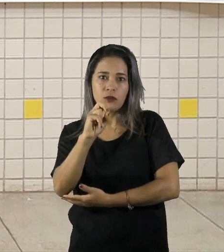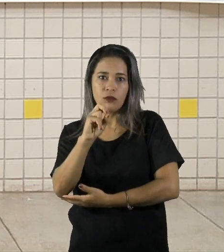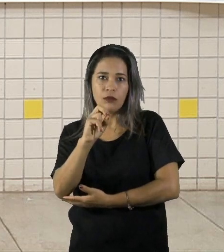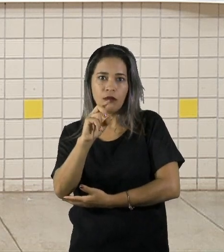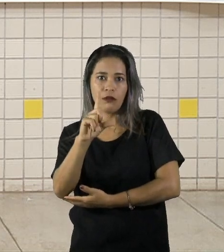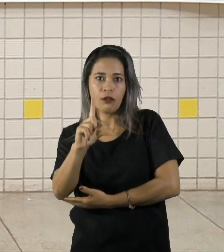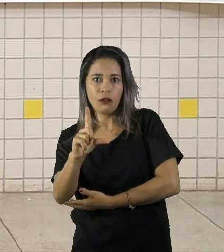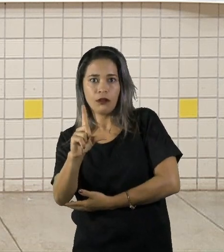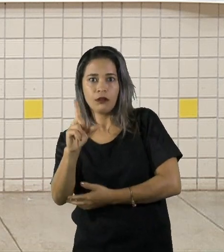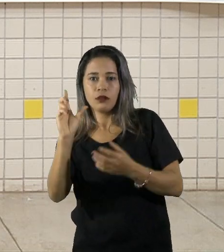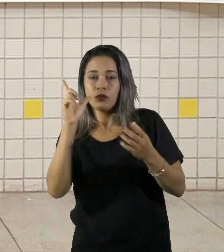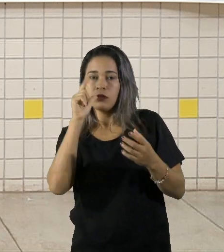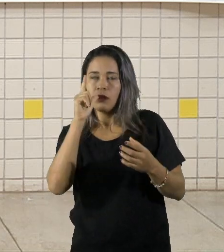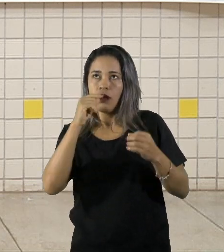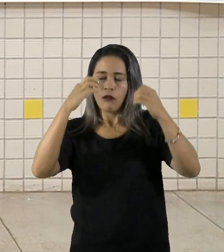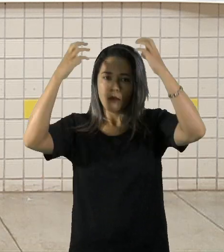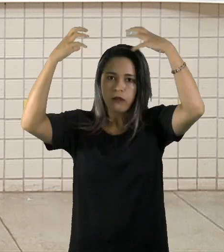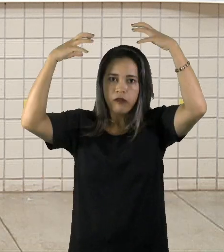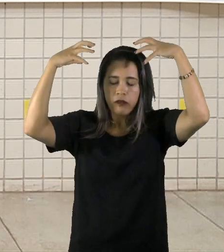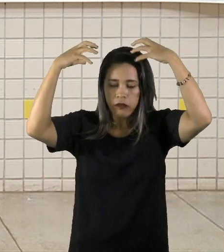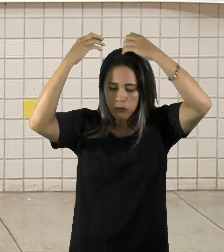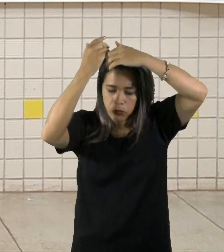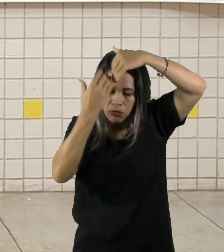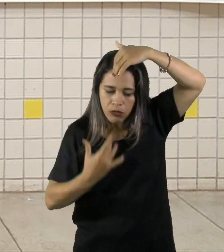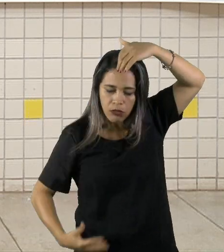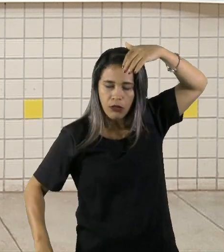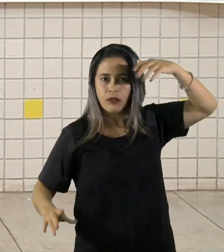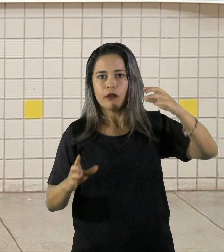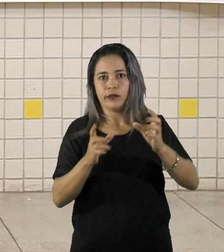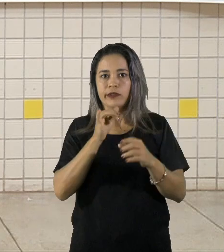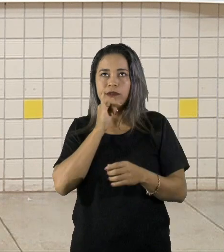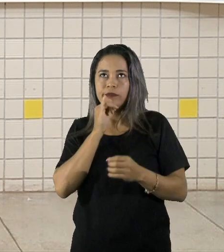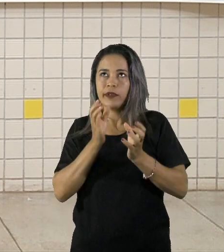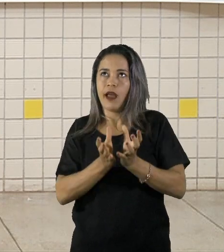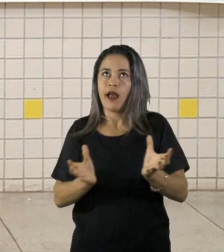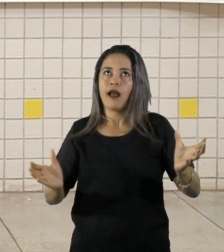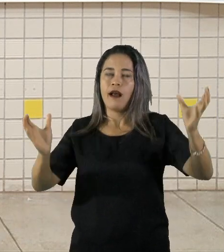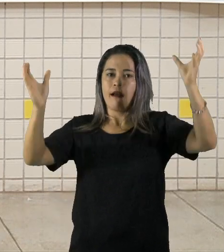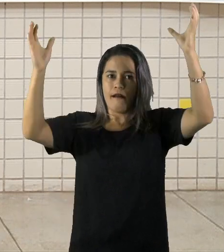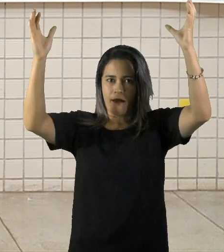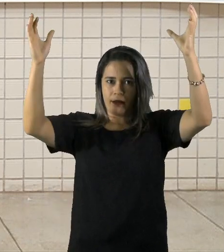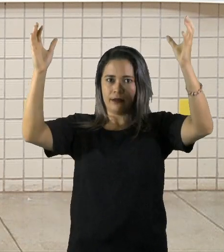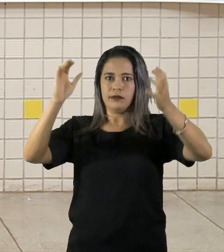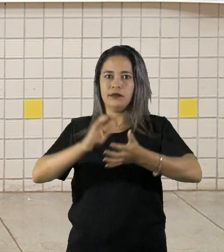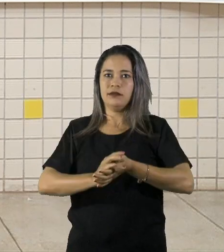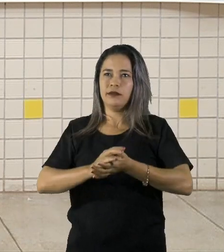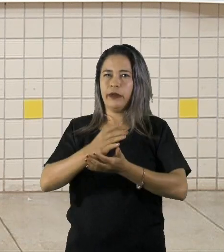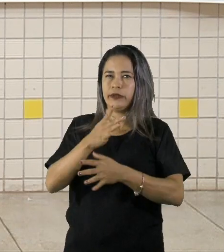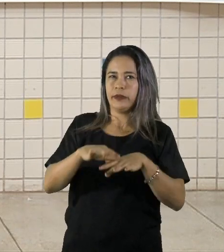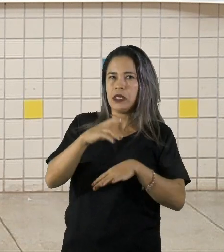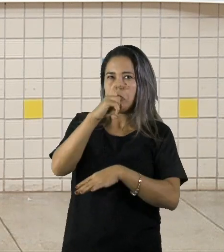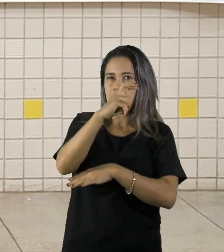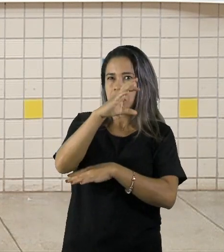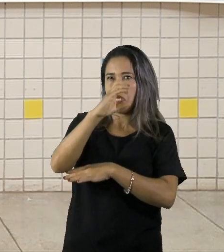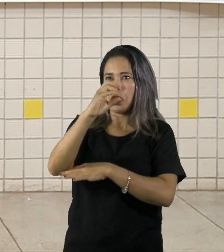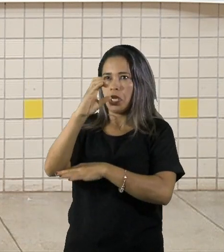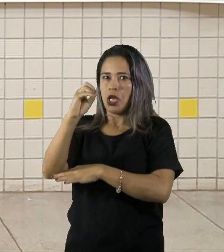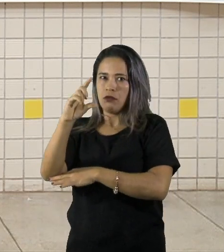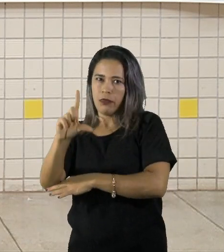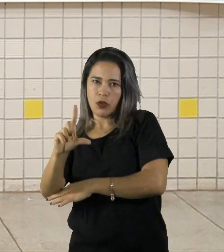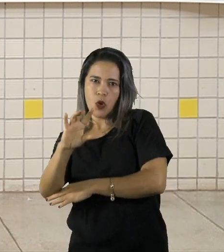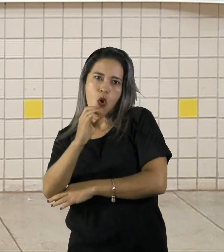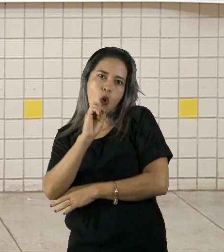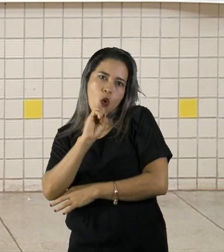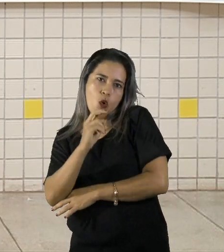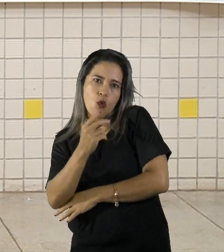deixar o chuveiro ligado o tempo todo. Quer dizer, aquela caixa de água que você tem na sua casa, que talvez seja de 500 litros ou de 1.000 litros, se